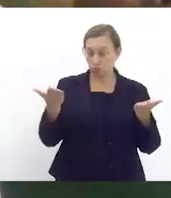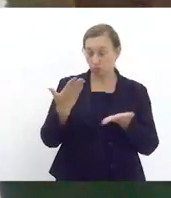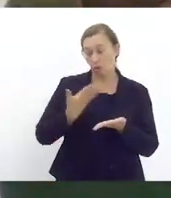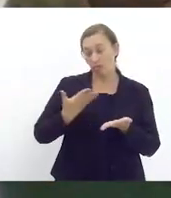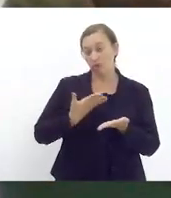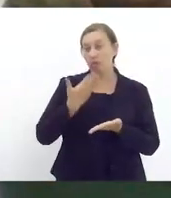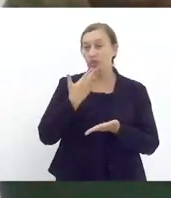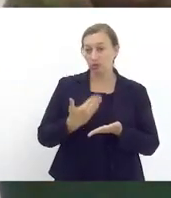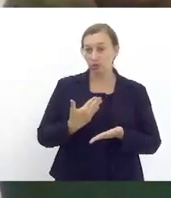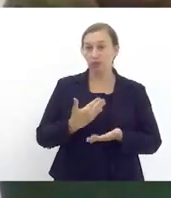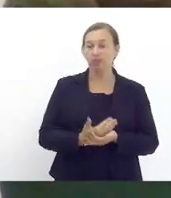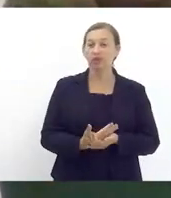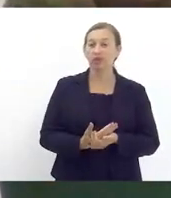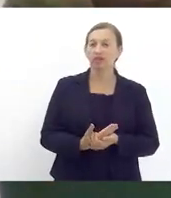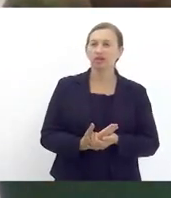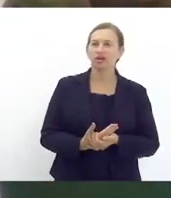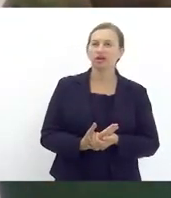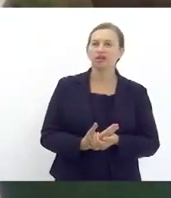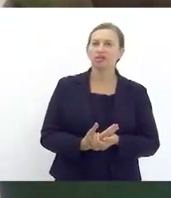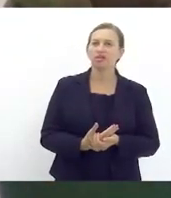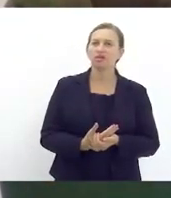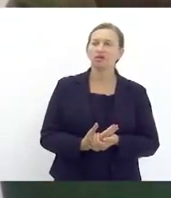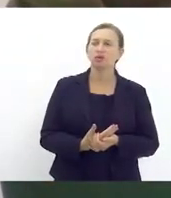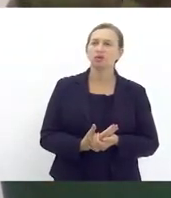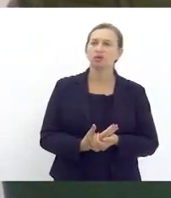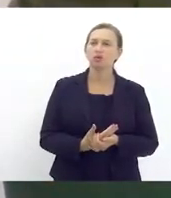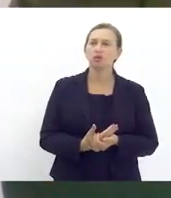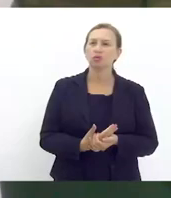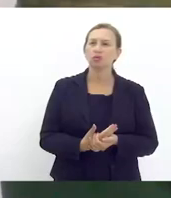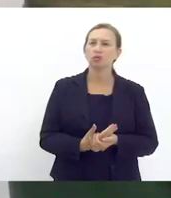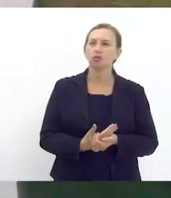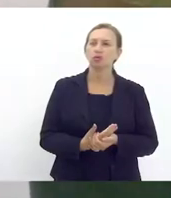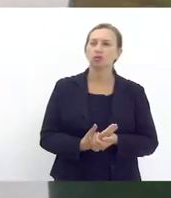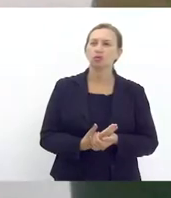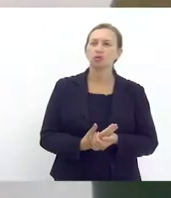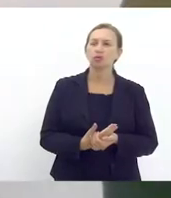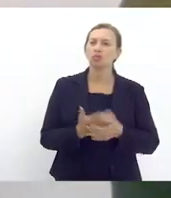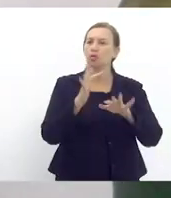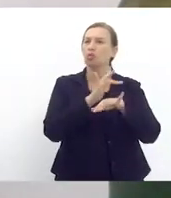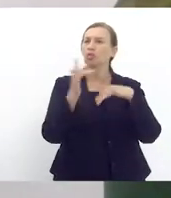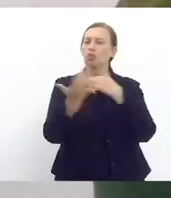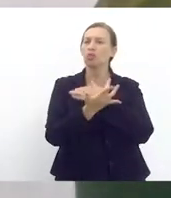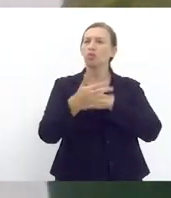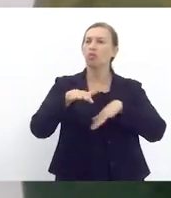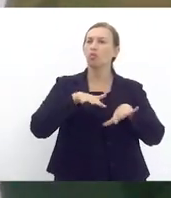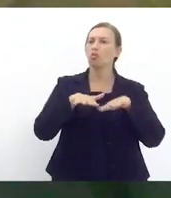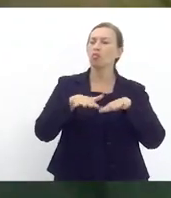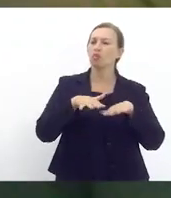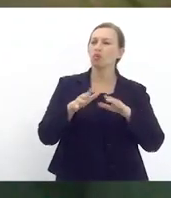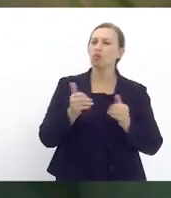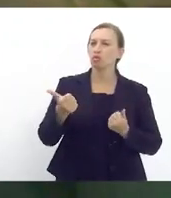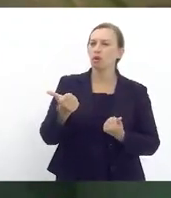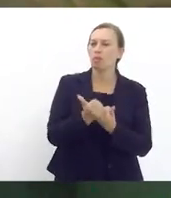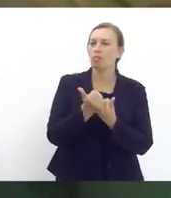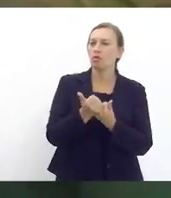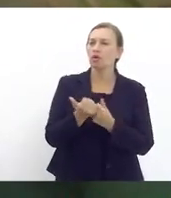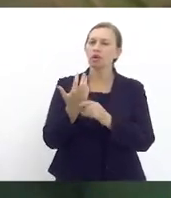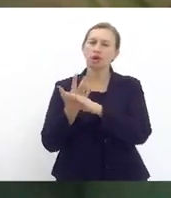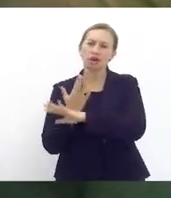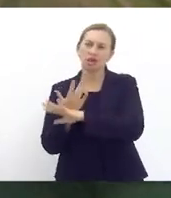meu amigo pediu que tá na rede aí uma um movimento em apoio a Caxias